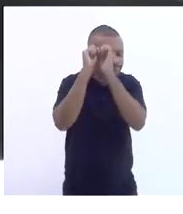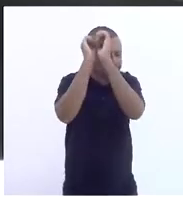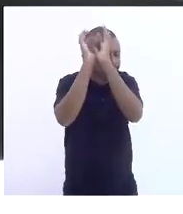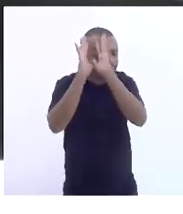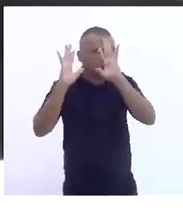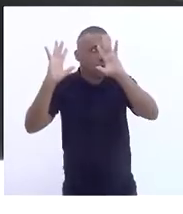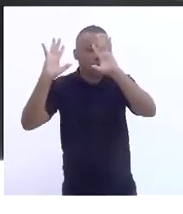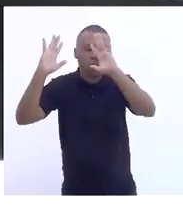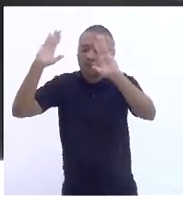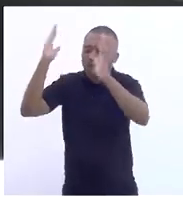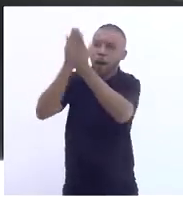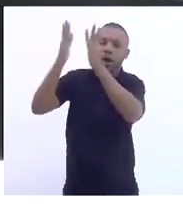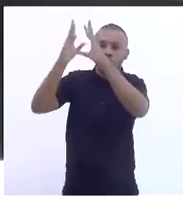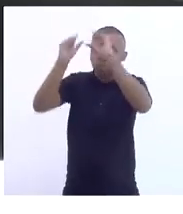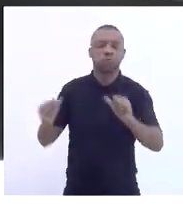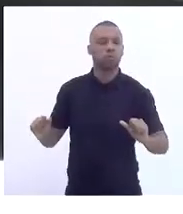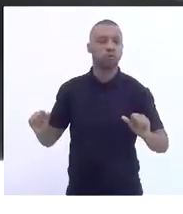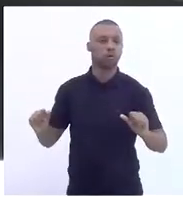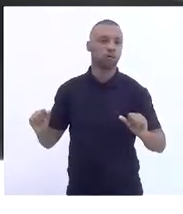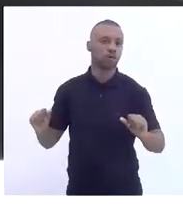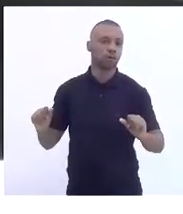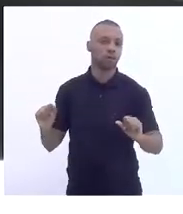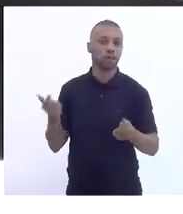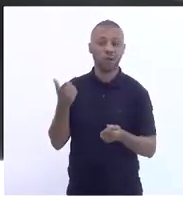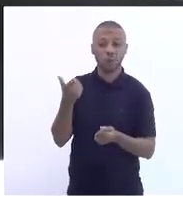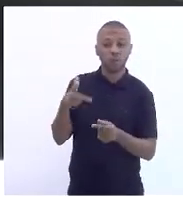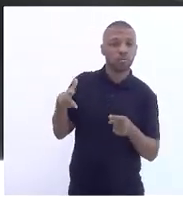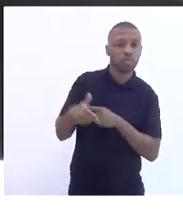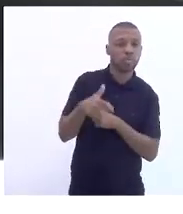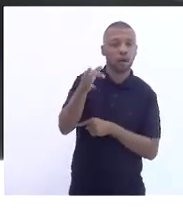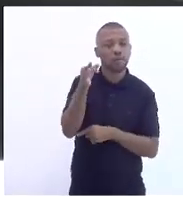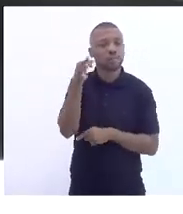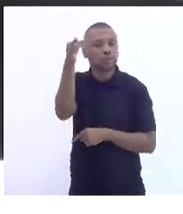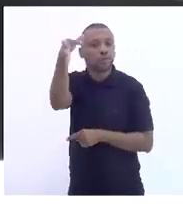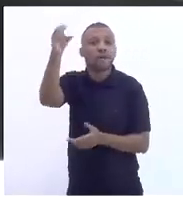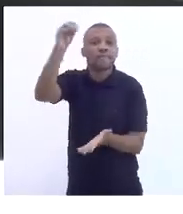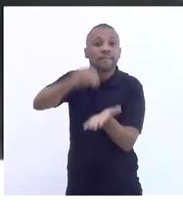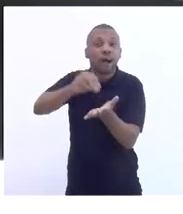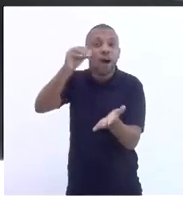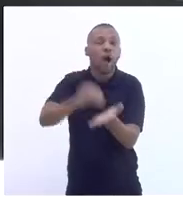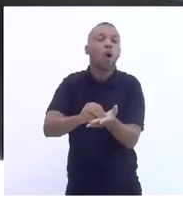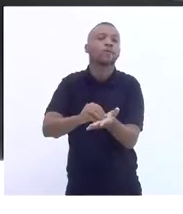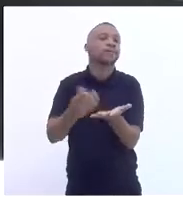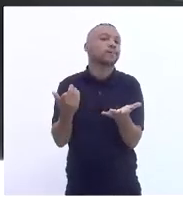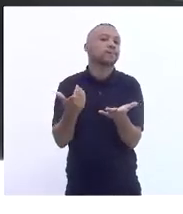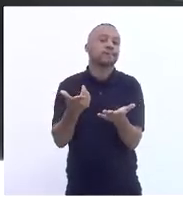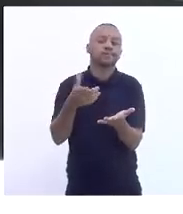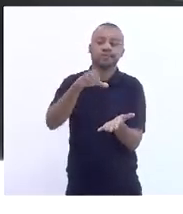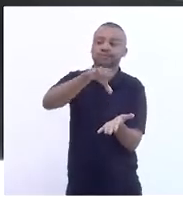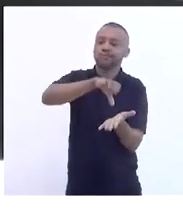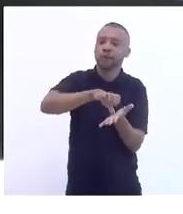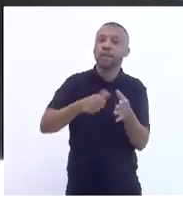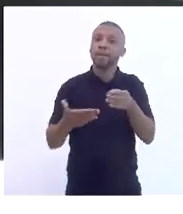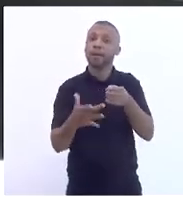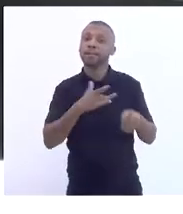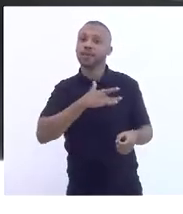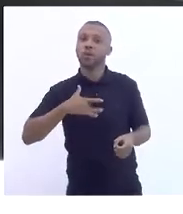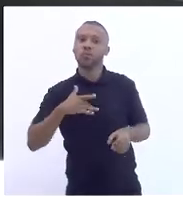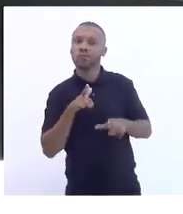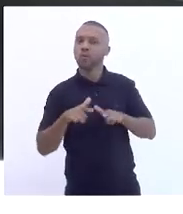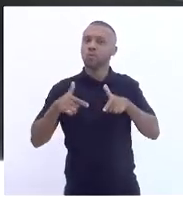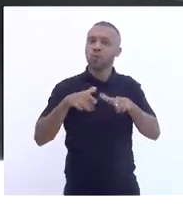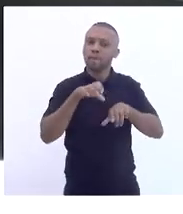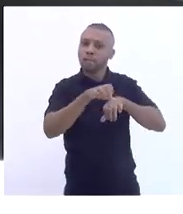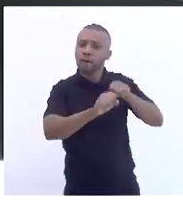impedimento de perspectiva de futuro com a falta né da unidade básica de saúde da busca ativa para ver que ele tá